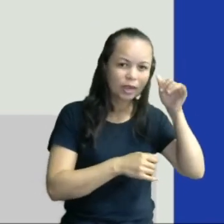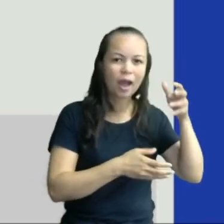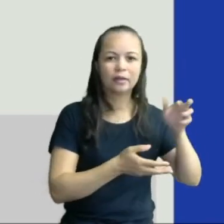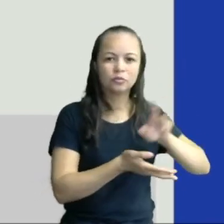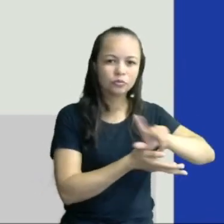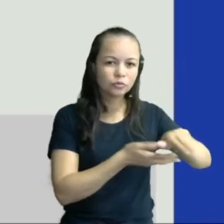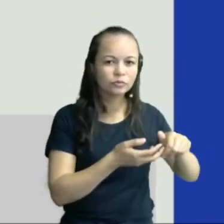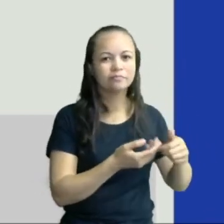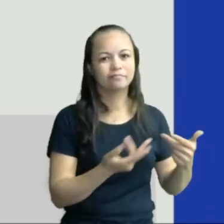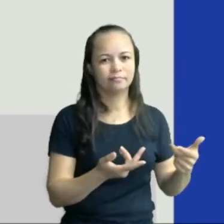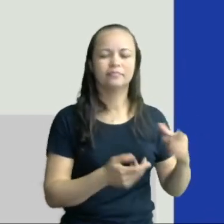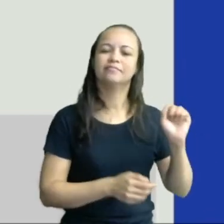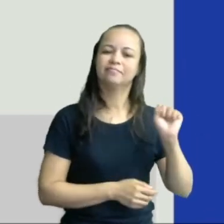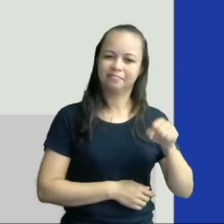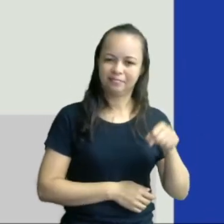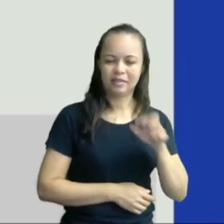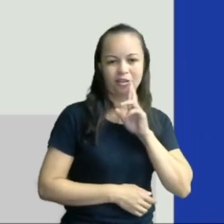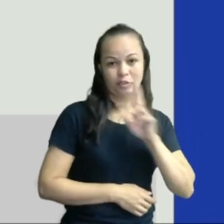Plantação e criação de gado.